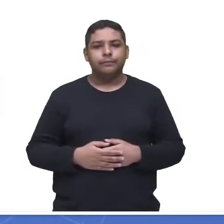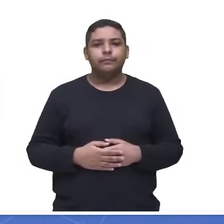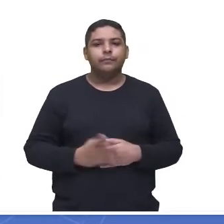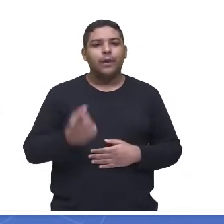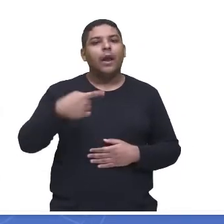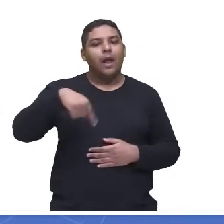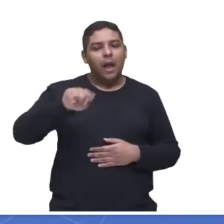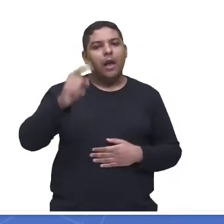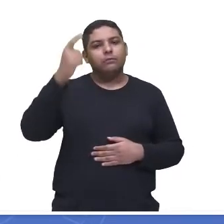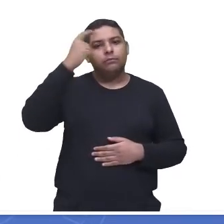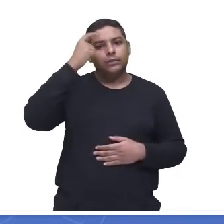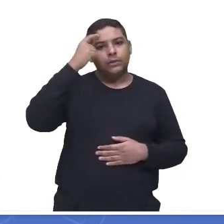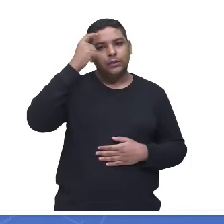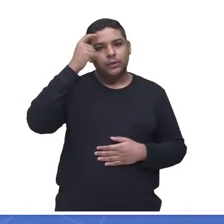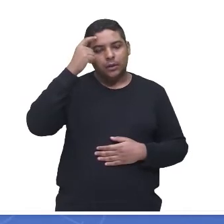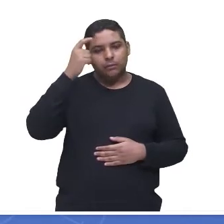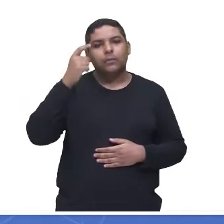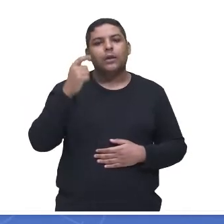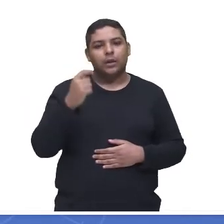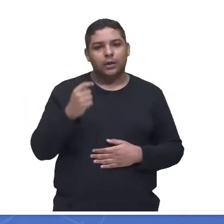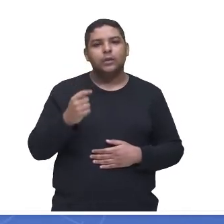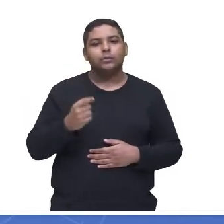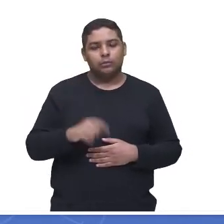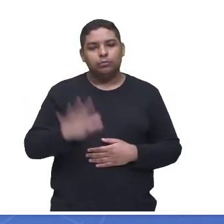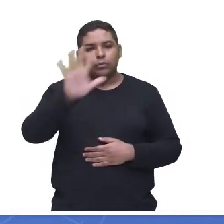é o pensamento, em linhas gerais, é o que